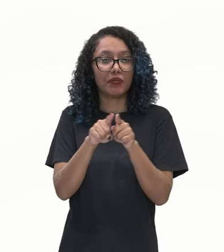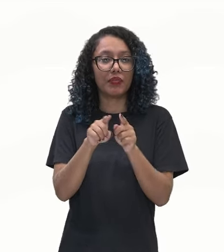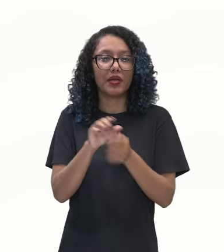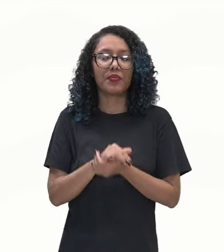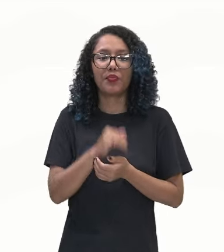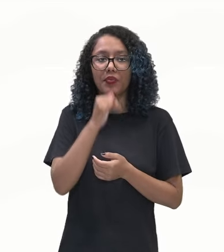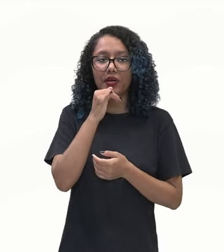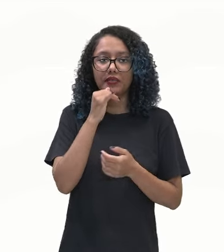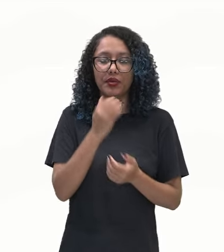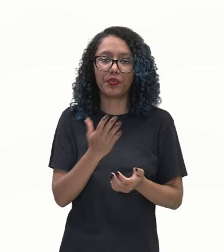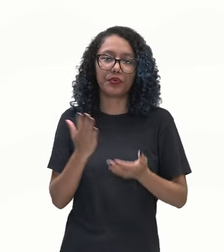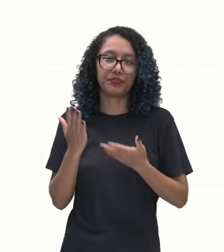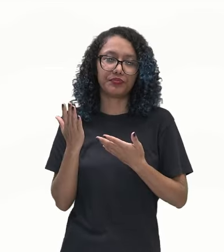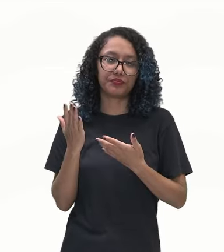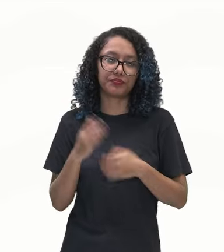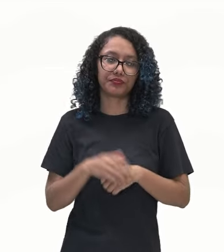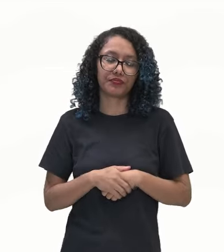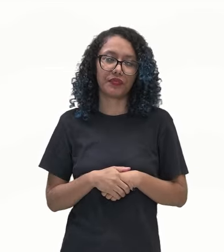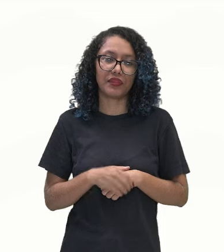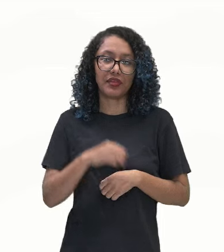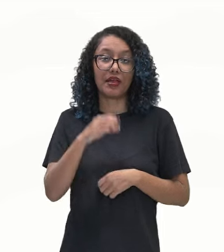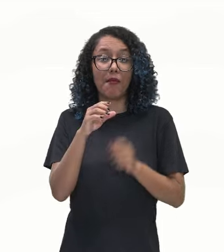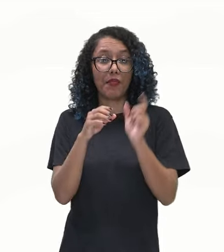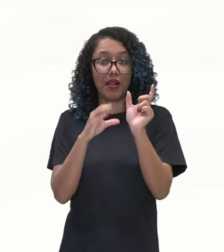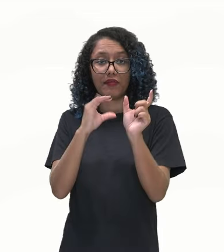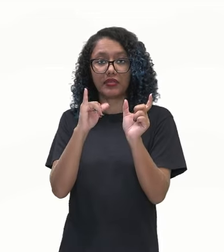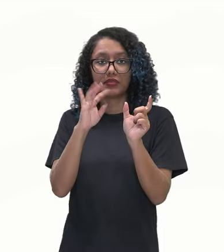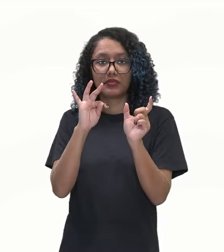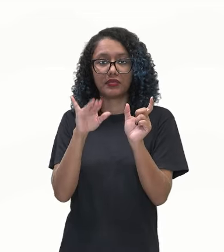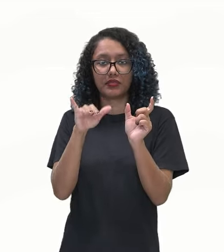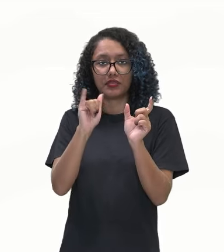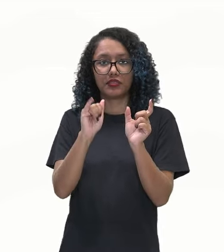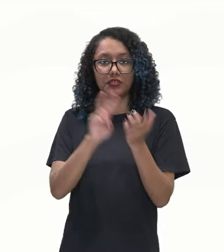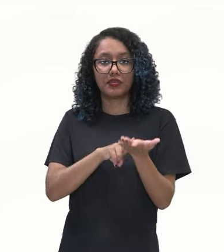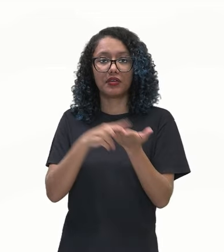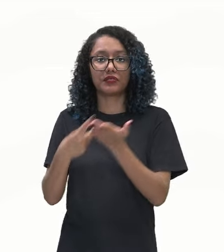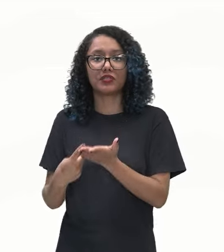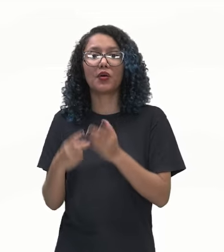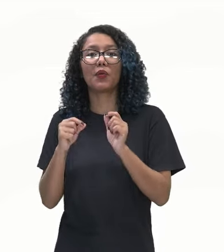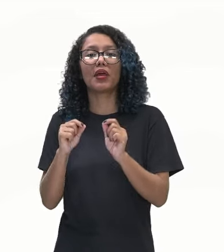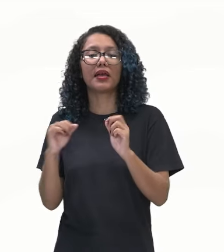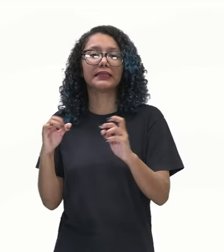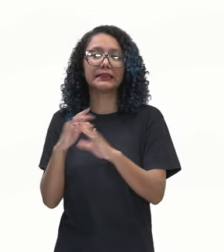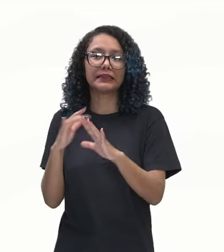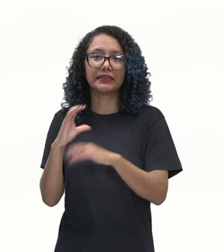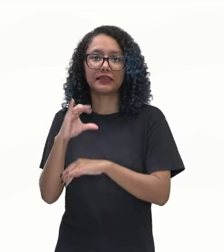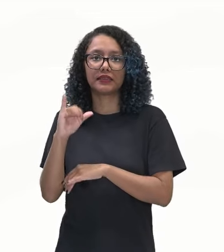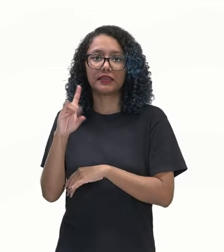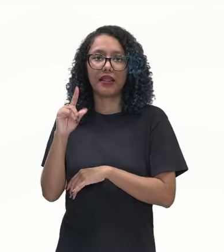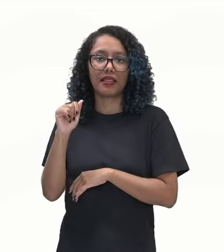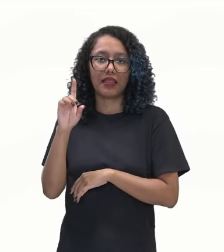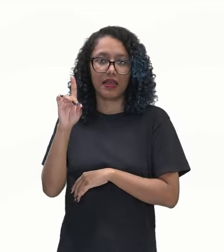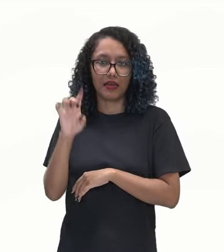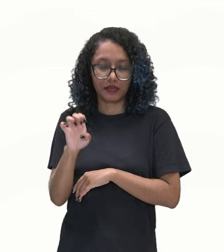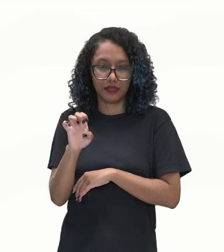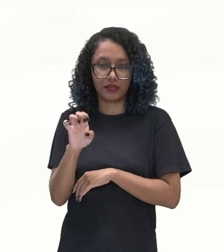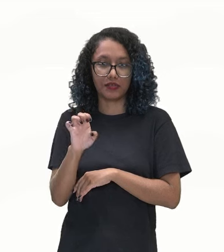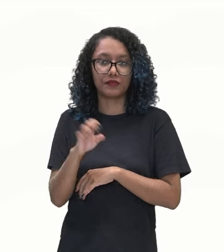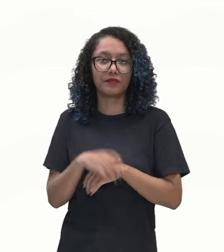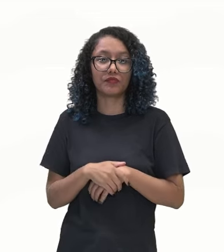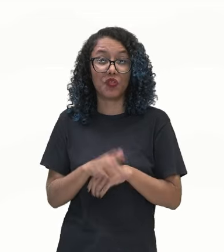city, tá? Aí a tradução vai ser cidade. Então, repare que o final TY, em língua inglesa, ele